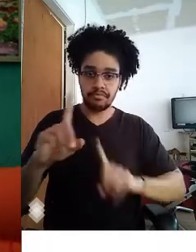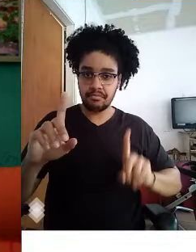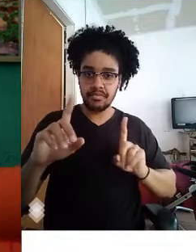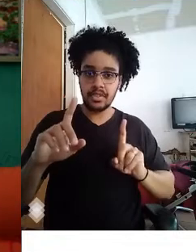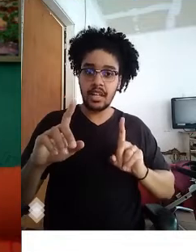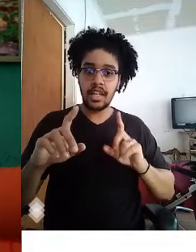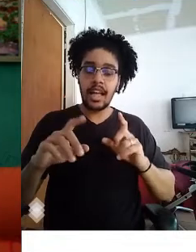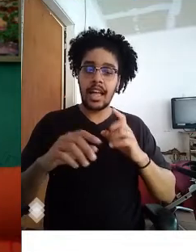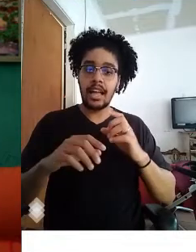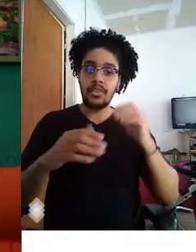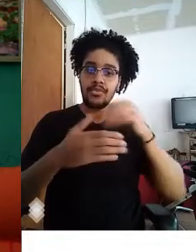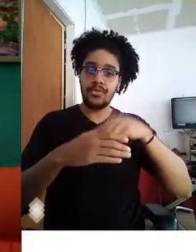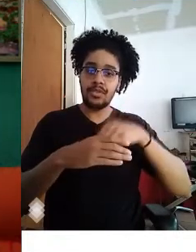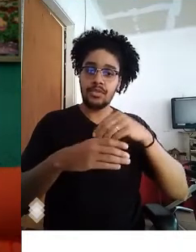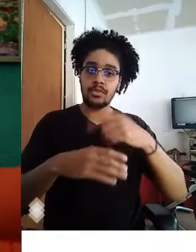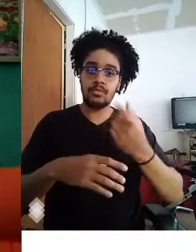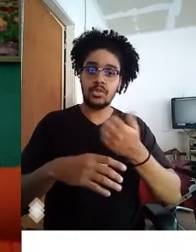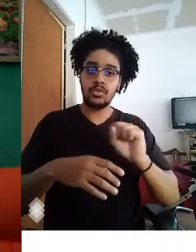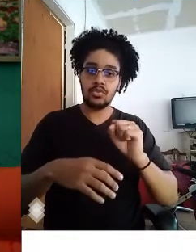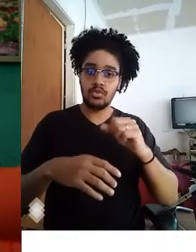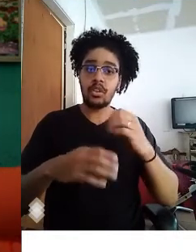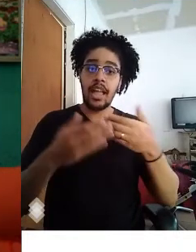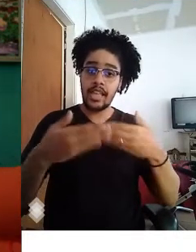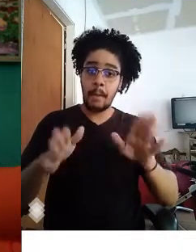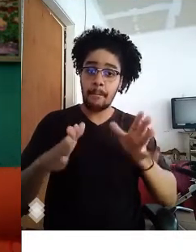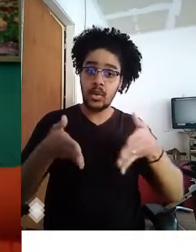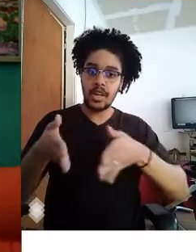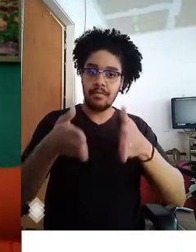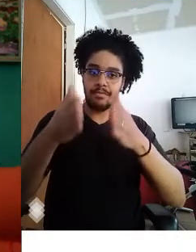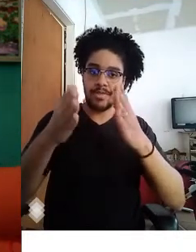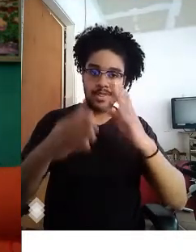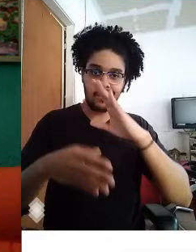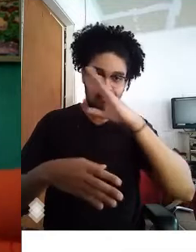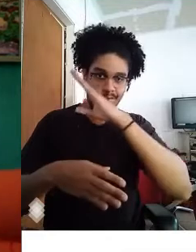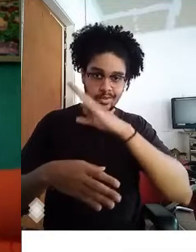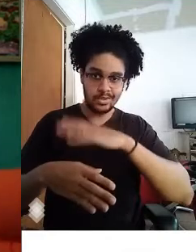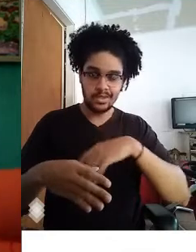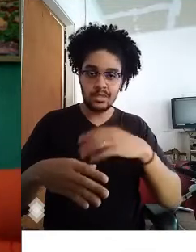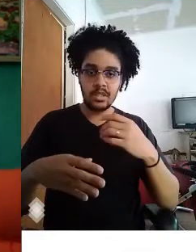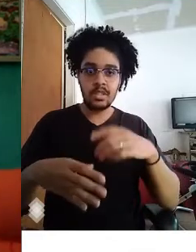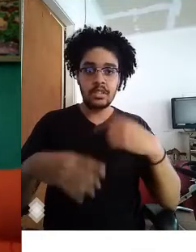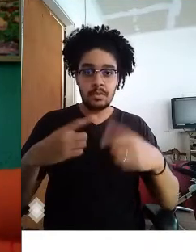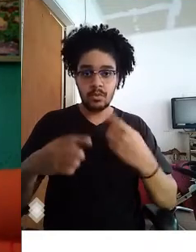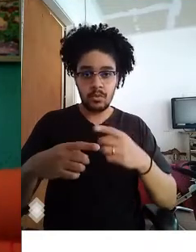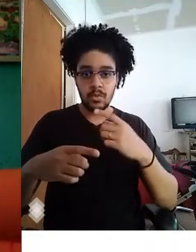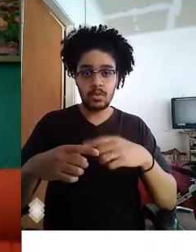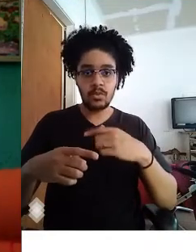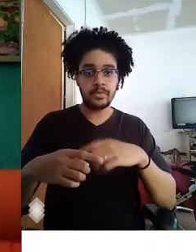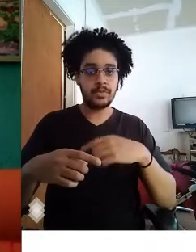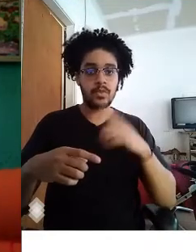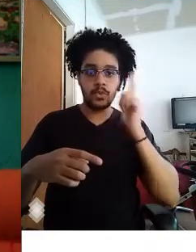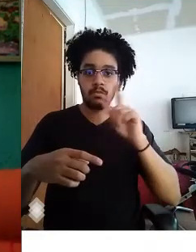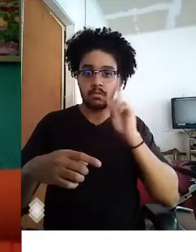das eleições de 2018, abrindo caminho para que Bolsonaro fosse eleito. Após a posse de Bolsonaro, o